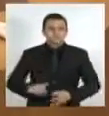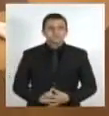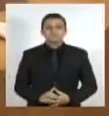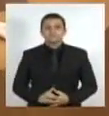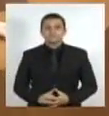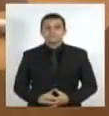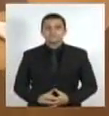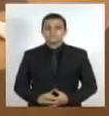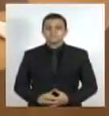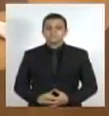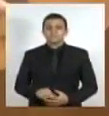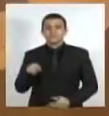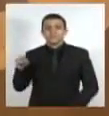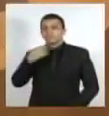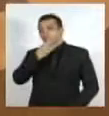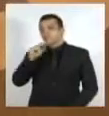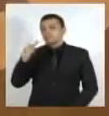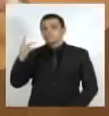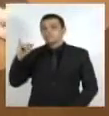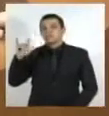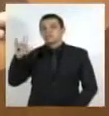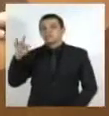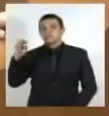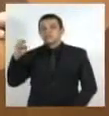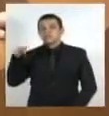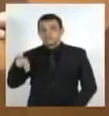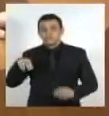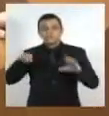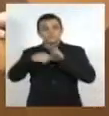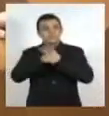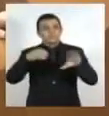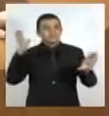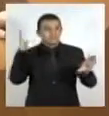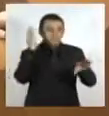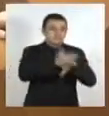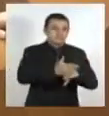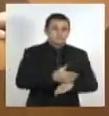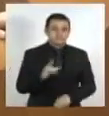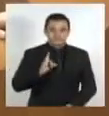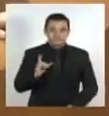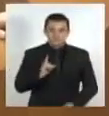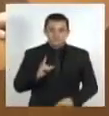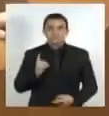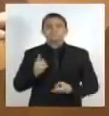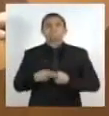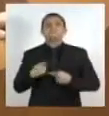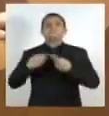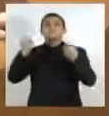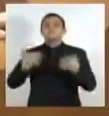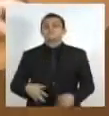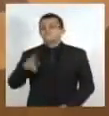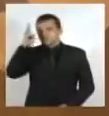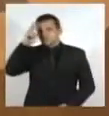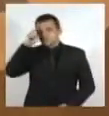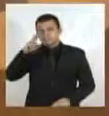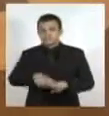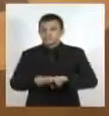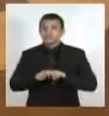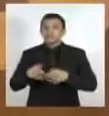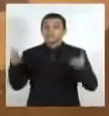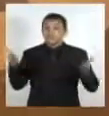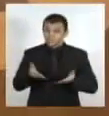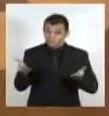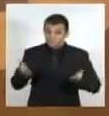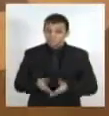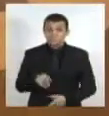e Hilton Rodrigues acabou saindo na vantagem. Por que eu estou contando essa história? Porque neste momento